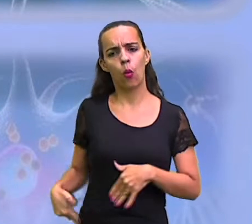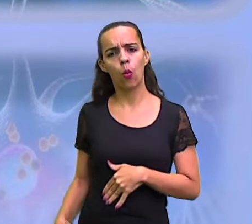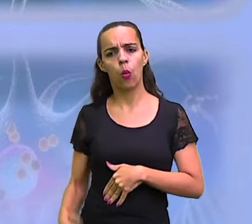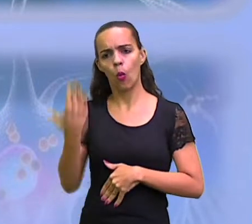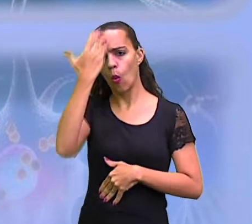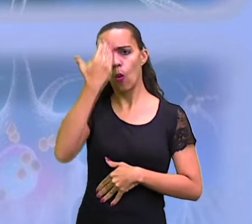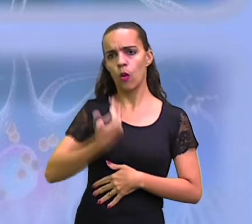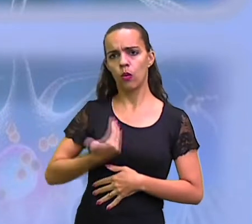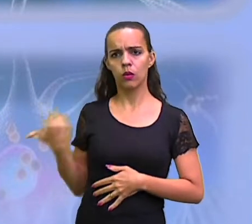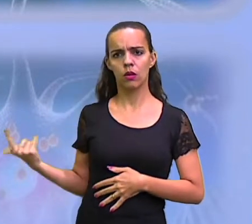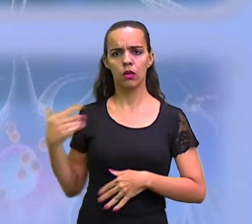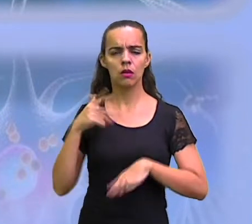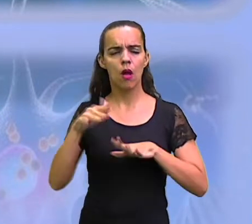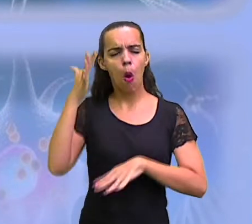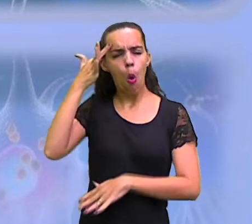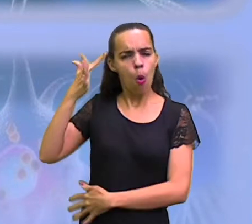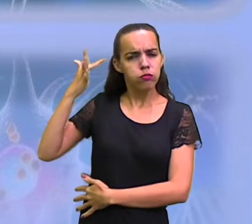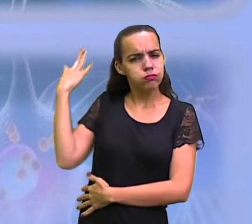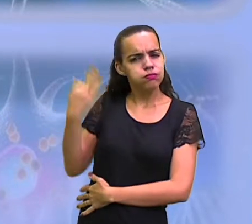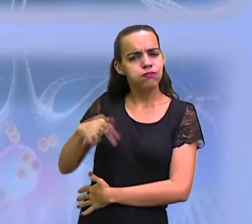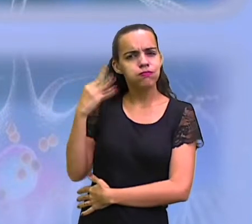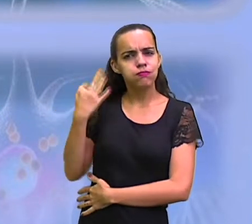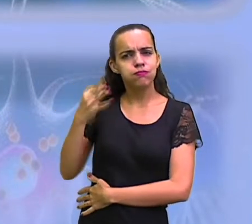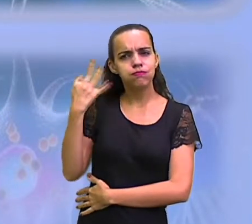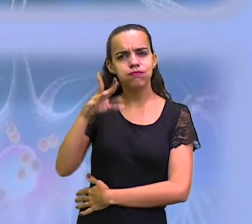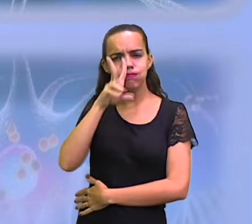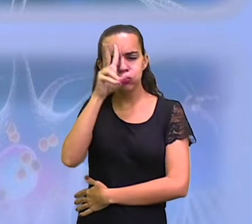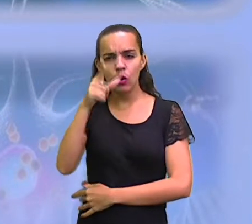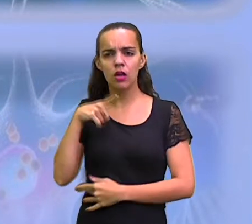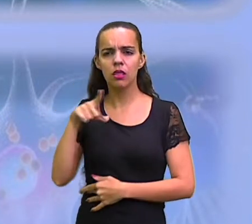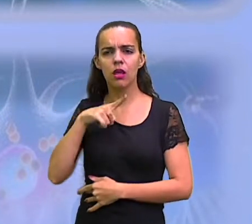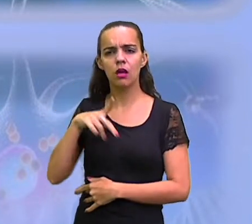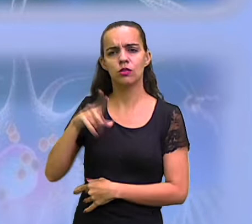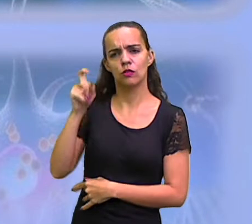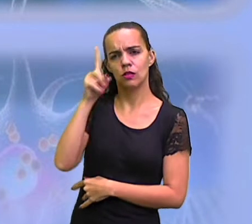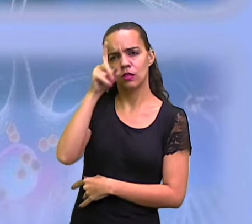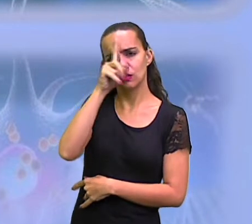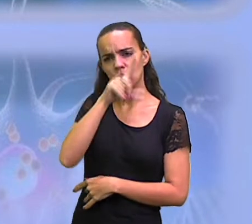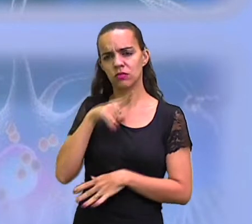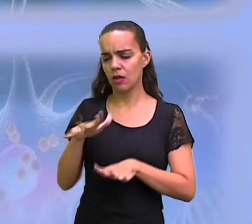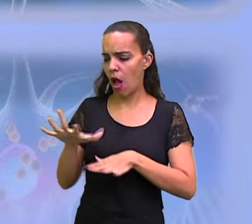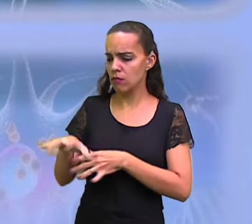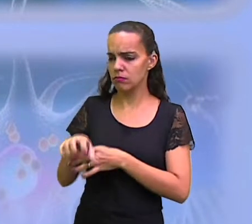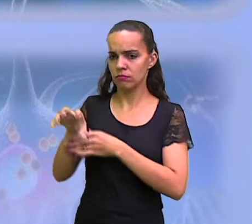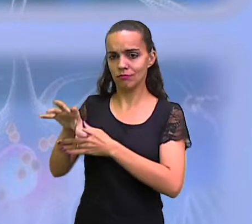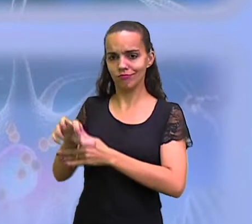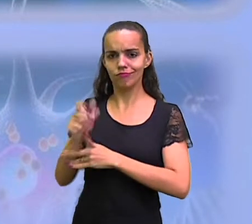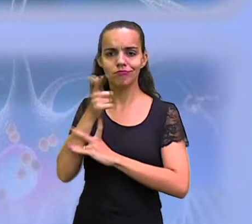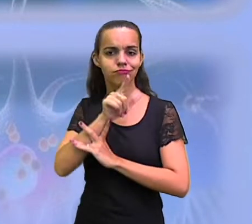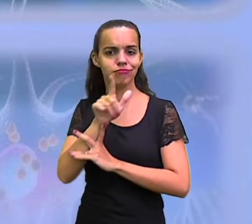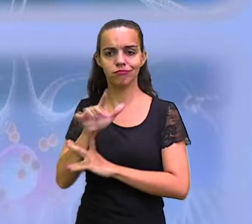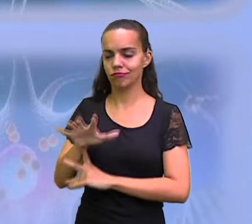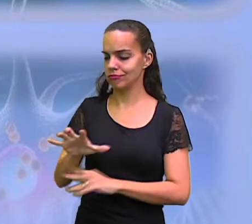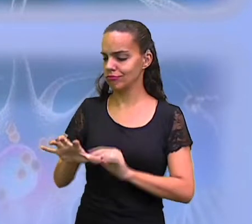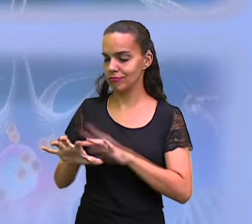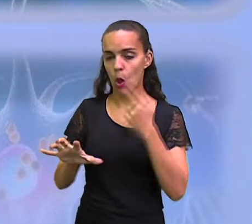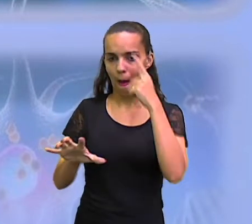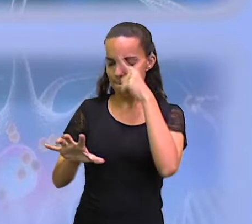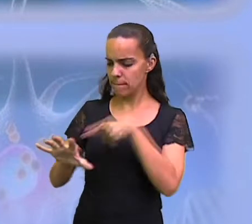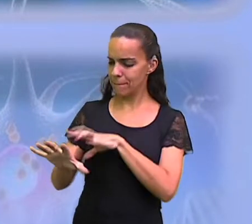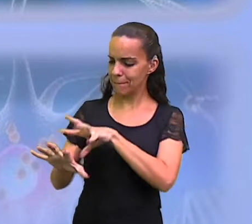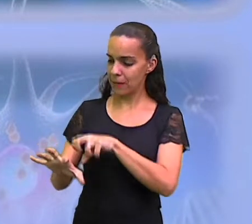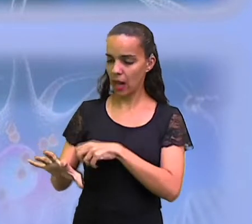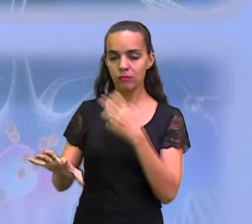de cabeça intensa e as dificuldades motoras cognitivas. A pessoa às vezes não consegue